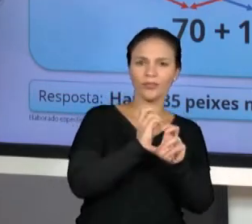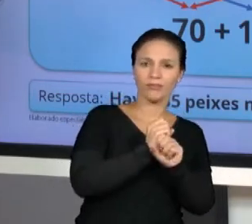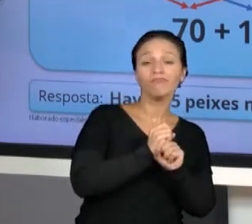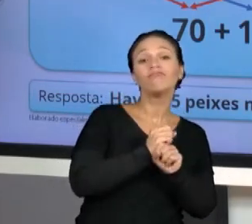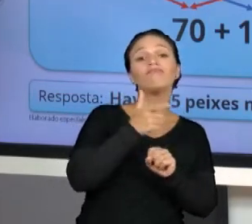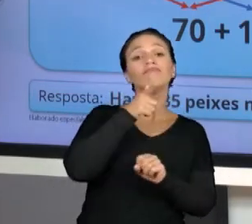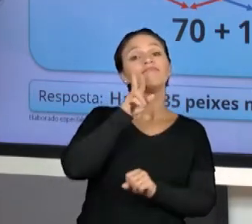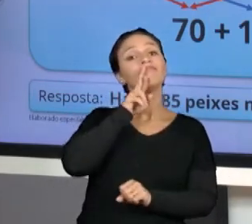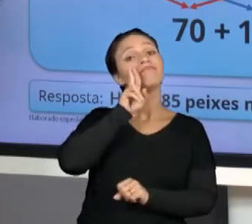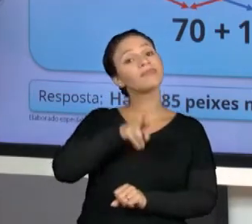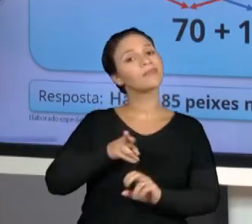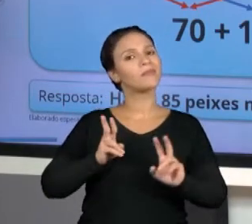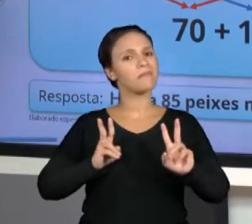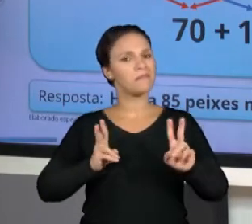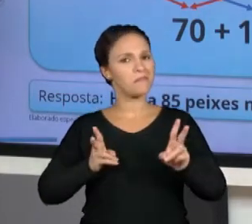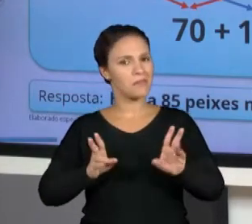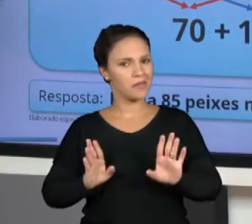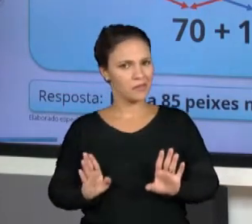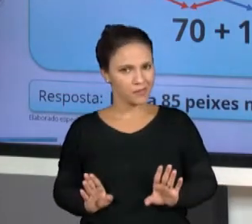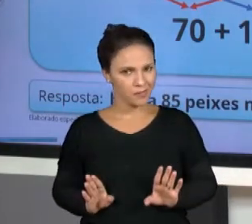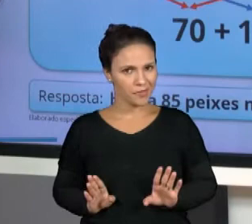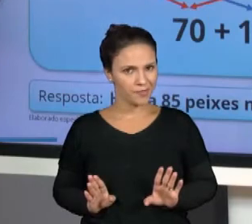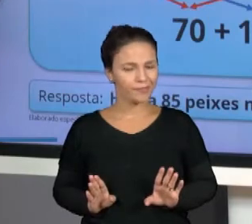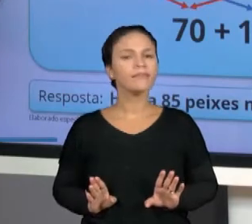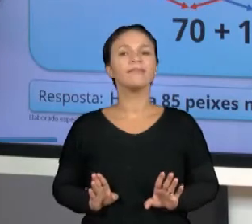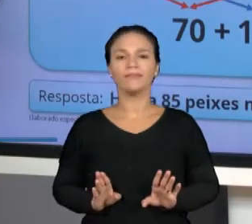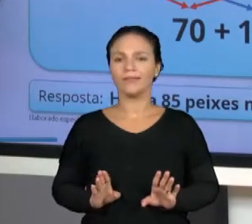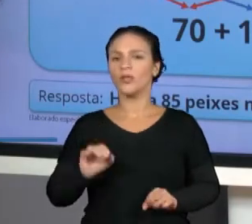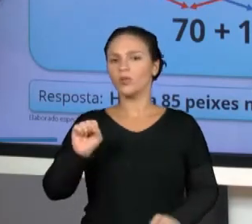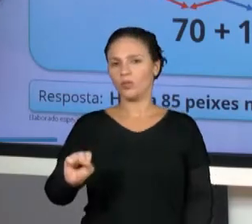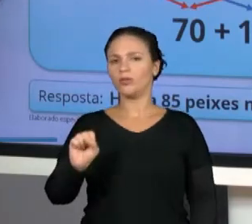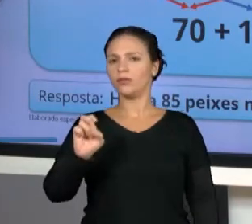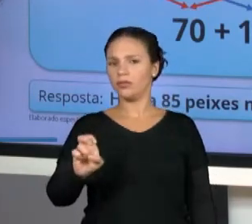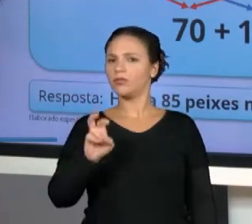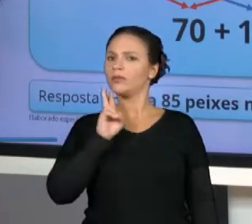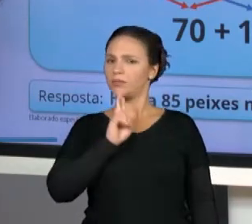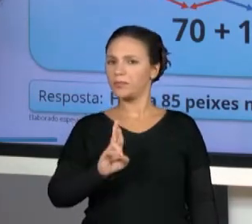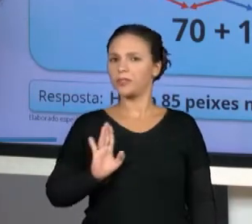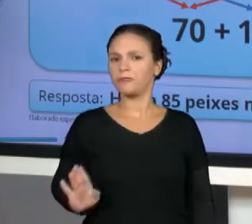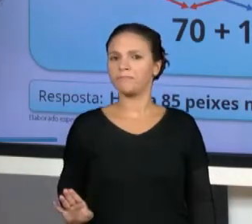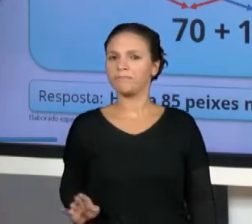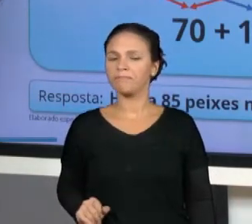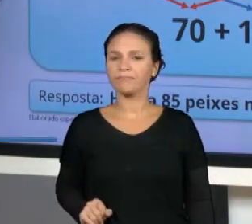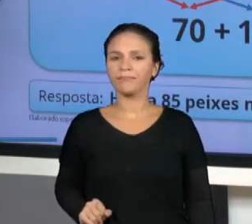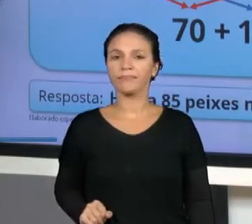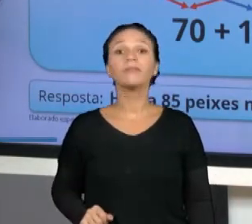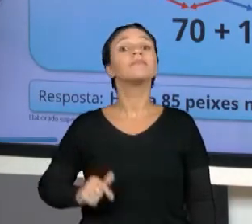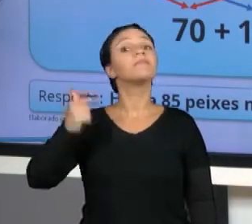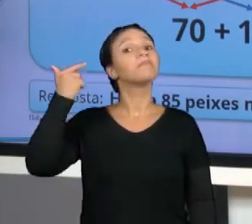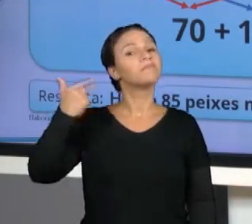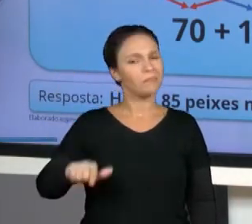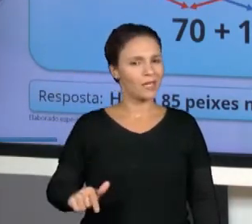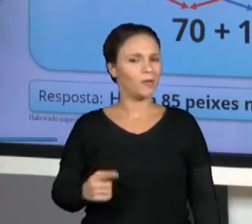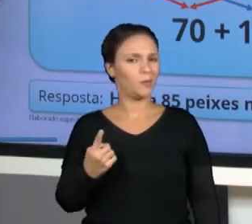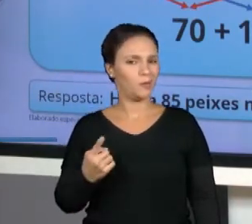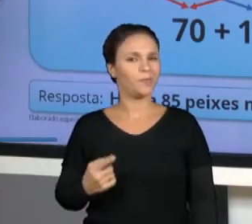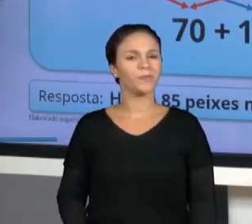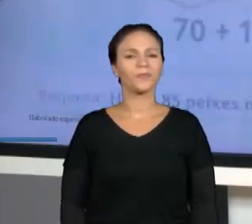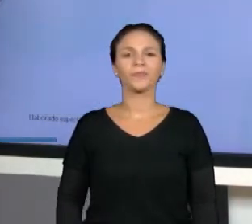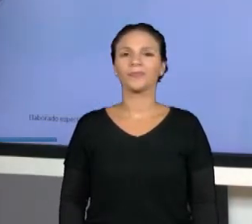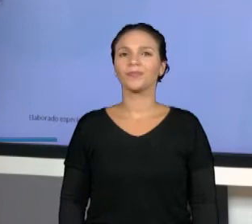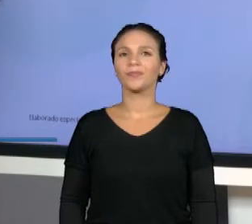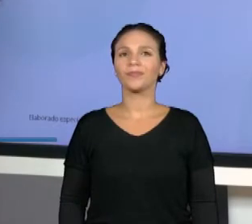resolver essa adição e descobrir que eram 85 peixes no aquário. Tem mais estratégia.